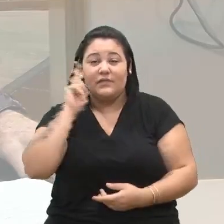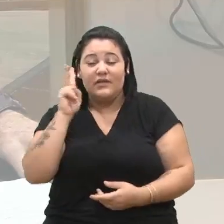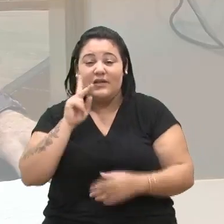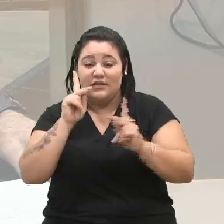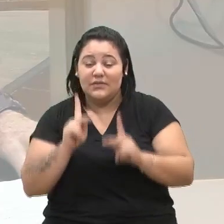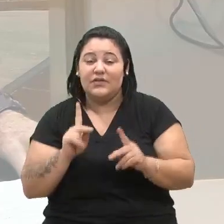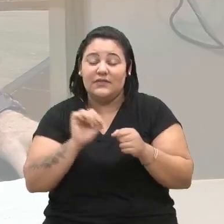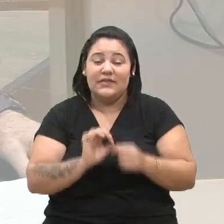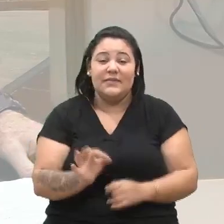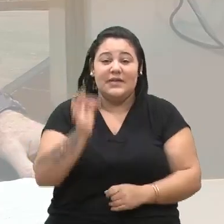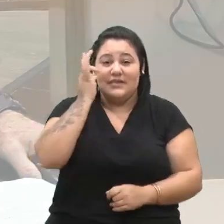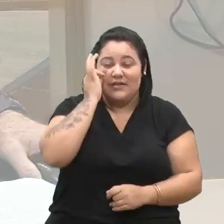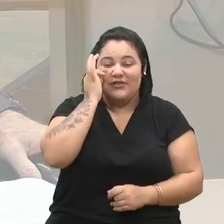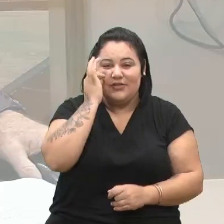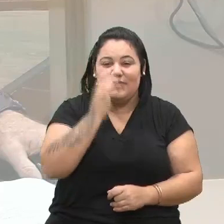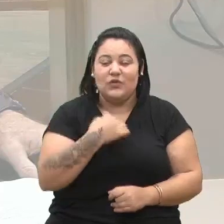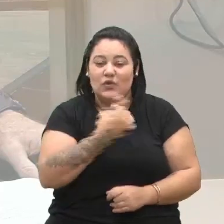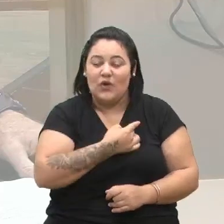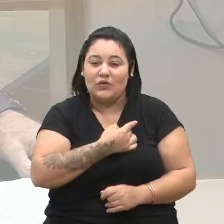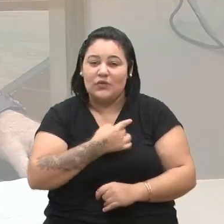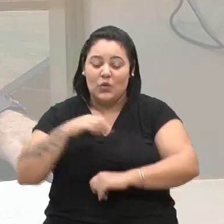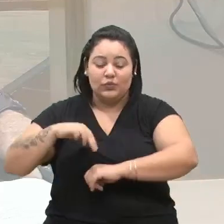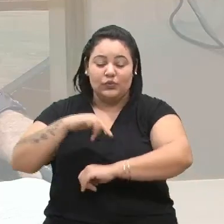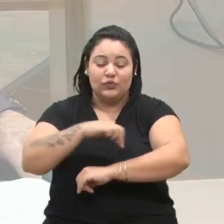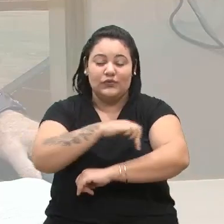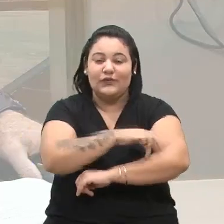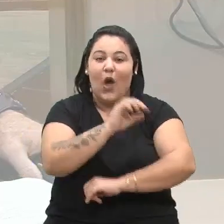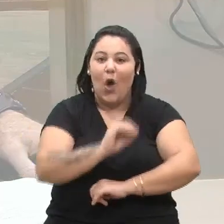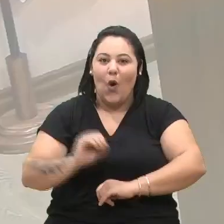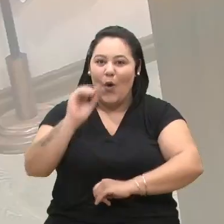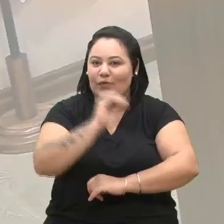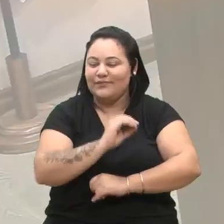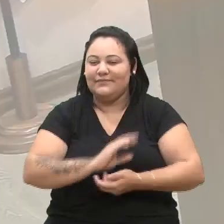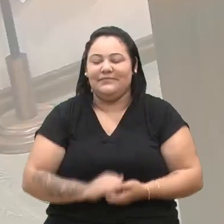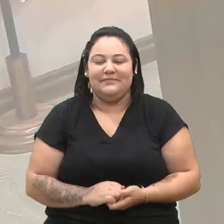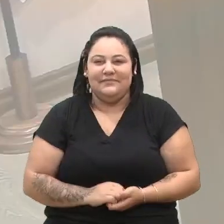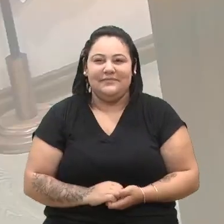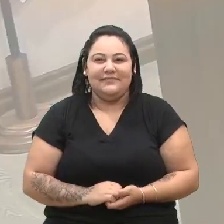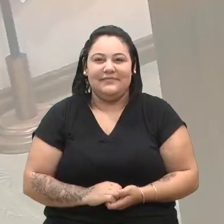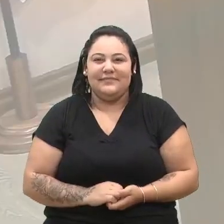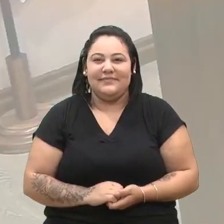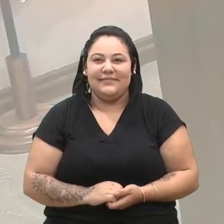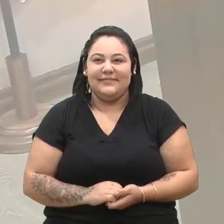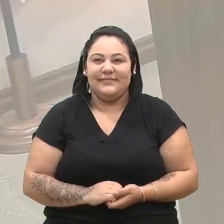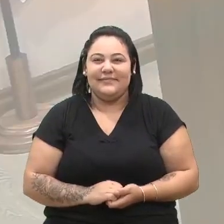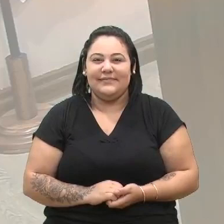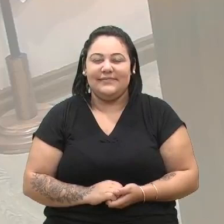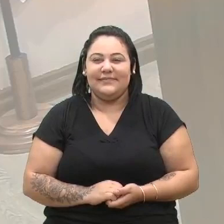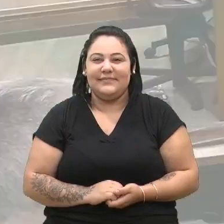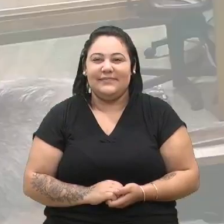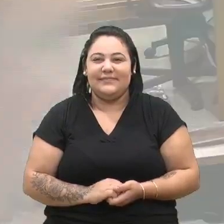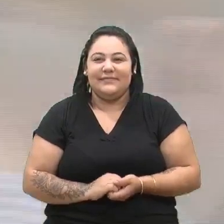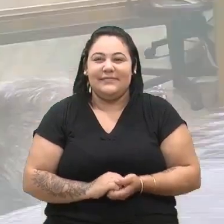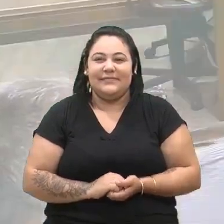fazerem presentes no nosso desfile, que está sensacional. Uma parte, vereador. Seu a parte. Obrigado,